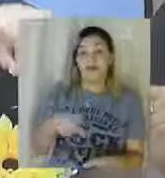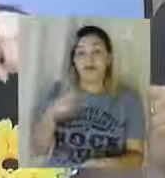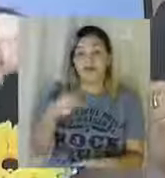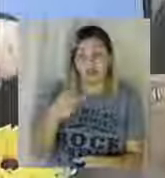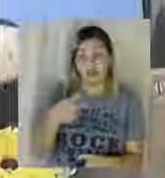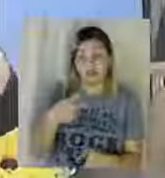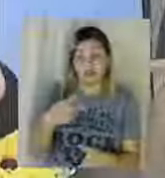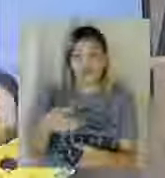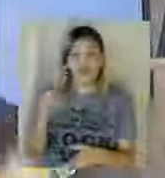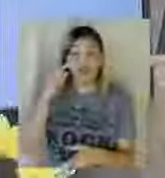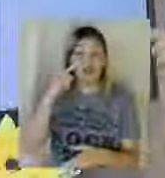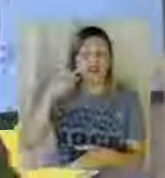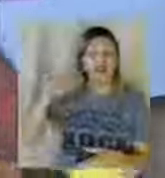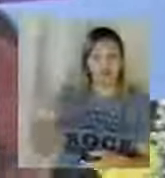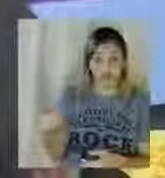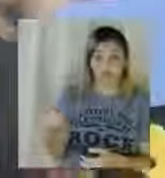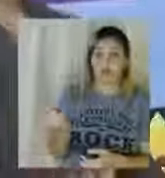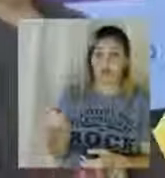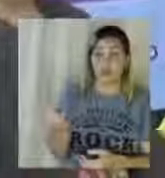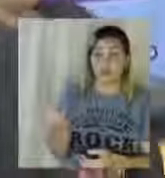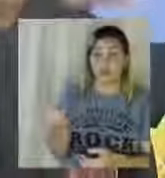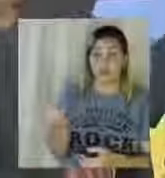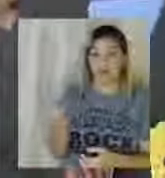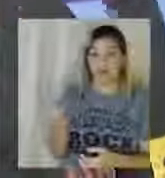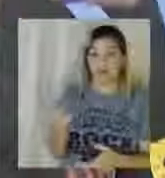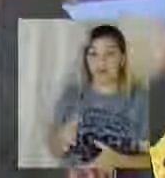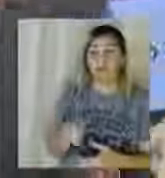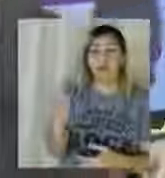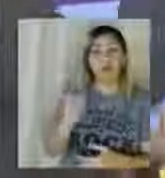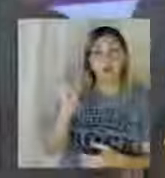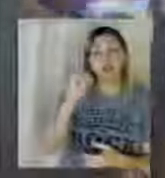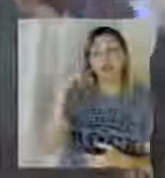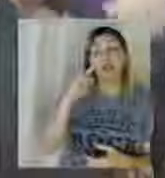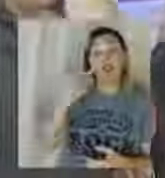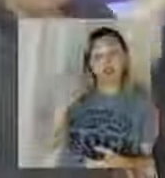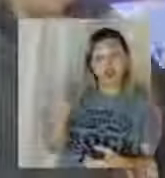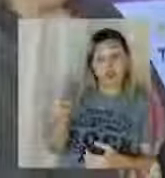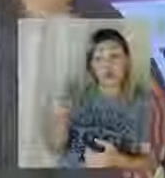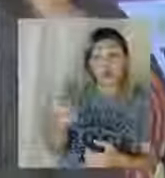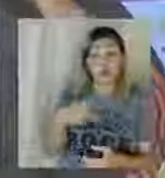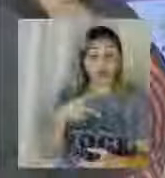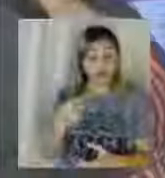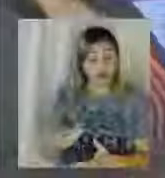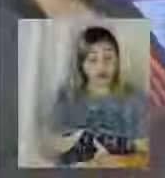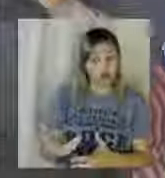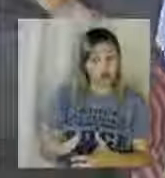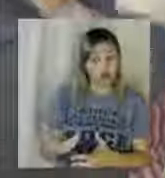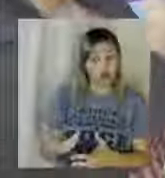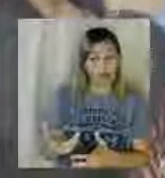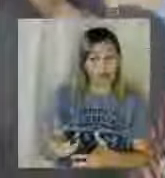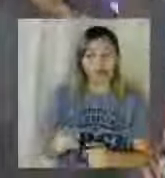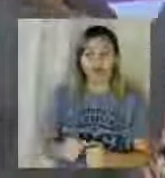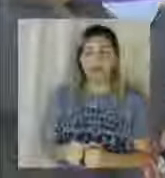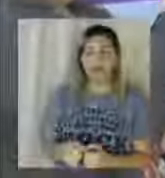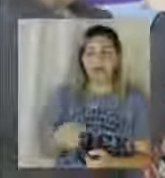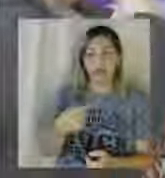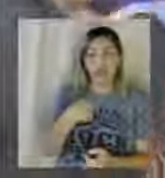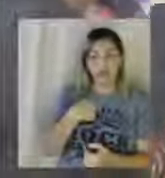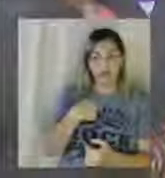da professora de intérprete de Libras, a Josiane, quando ela diz o seguinte: estava